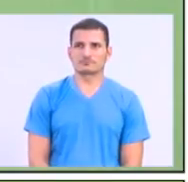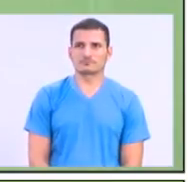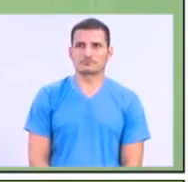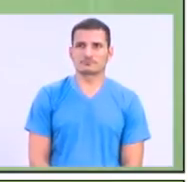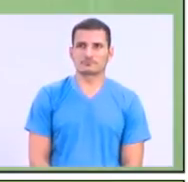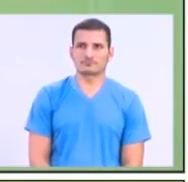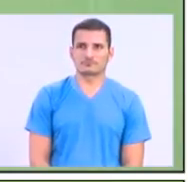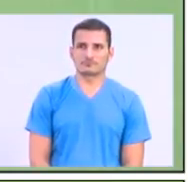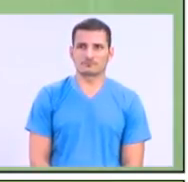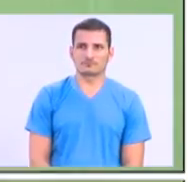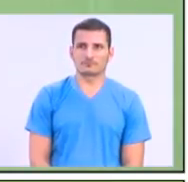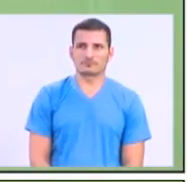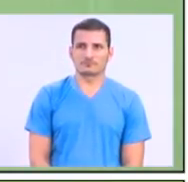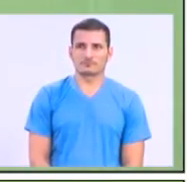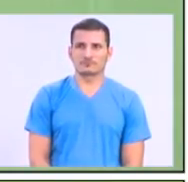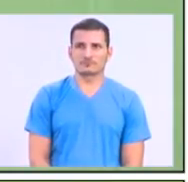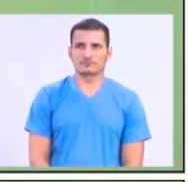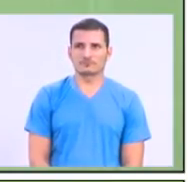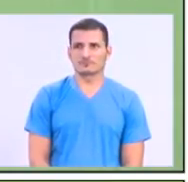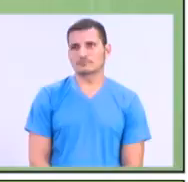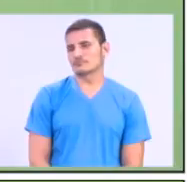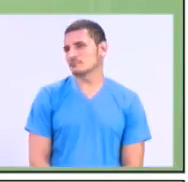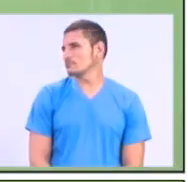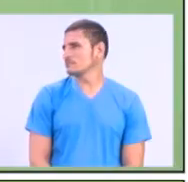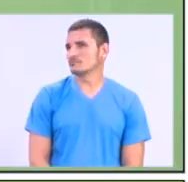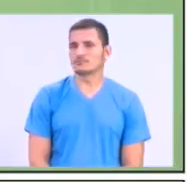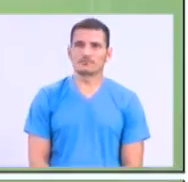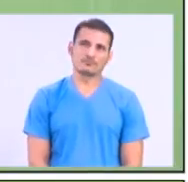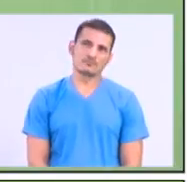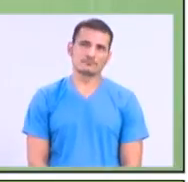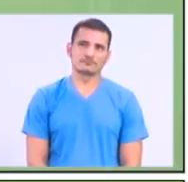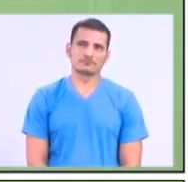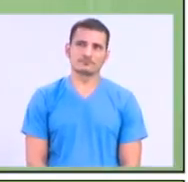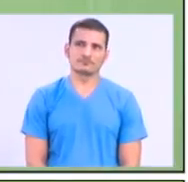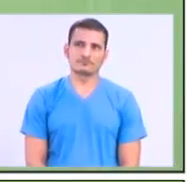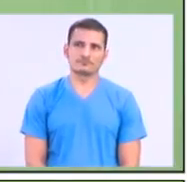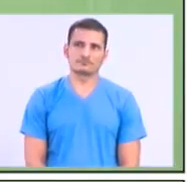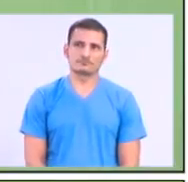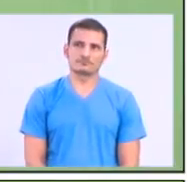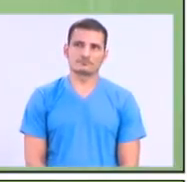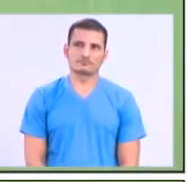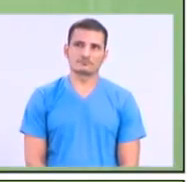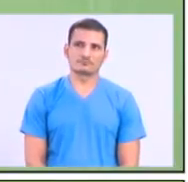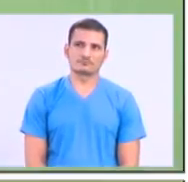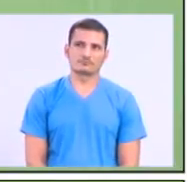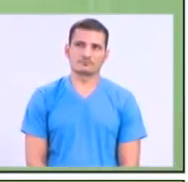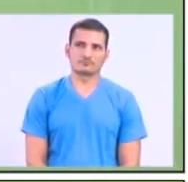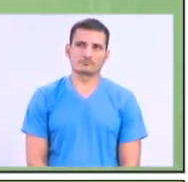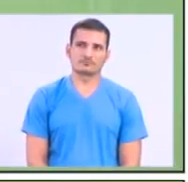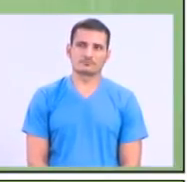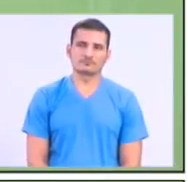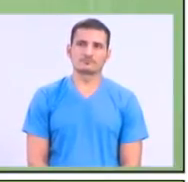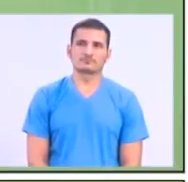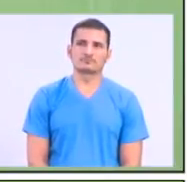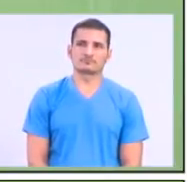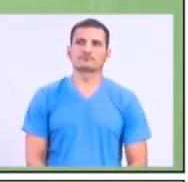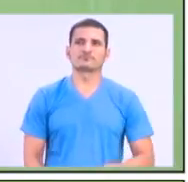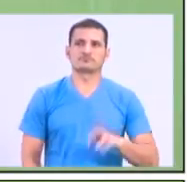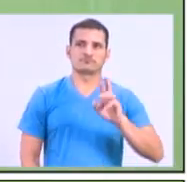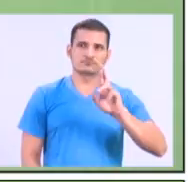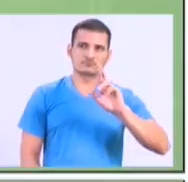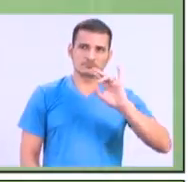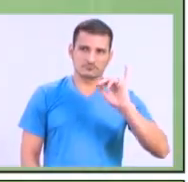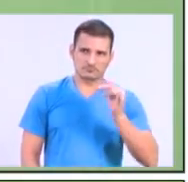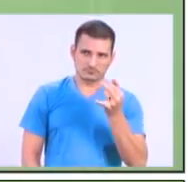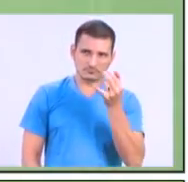quê? Esse valor aqui, esse espaço de memória RJ, será referente à palavra Rio de